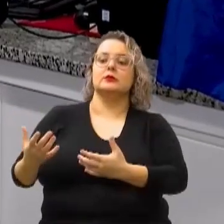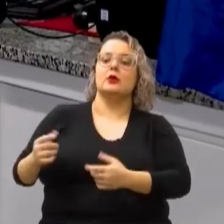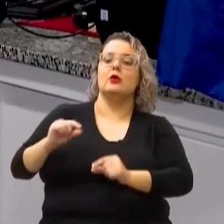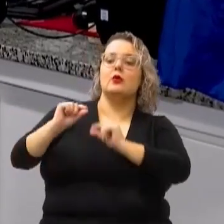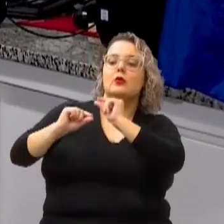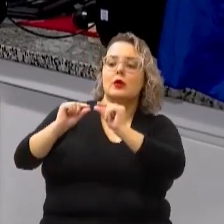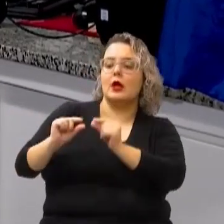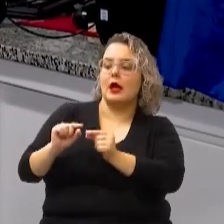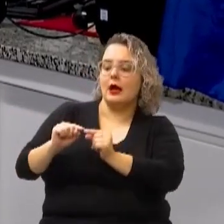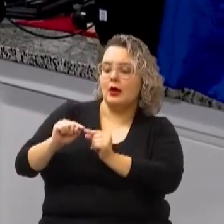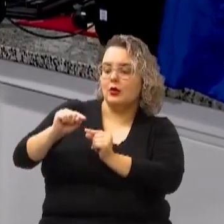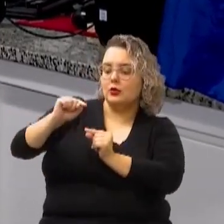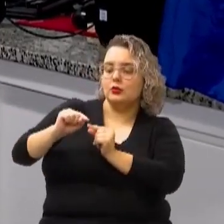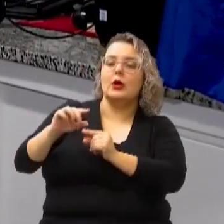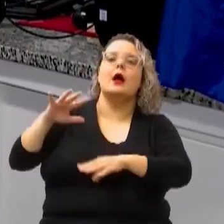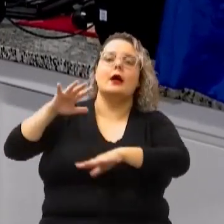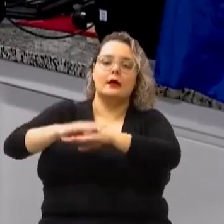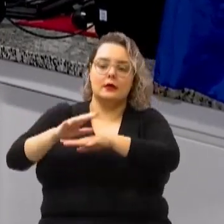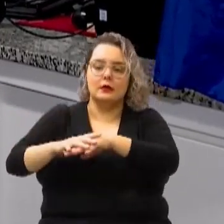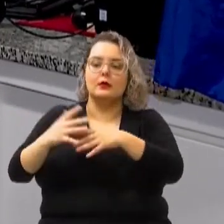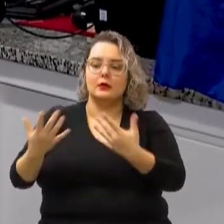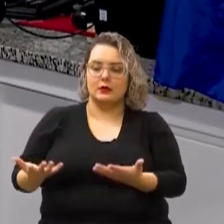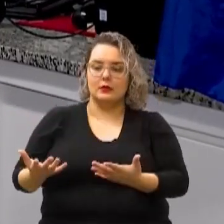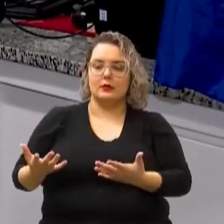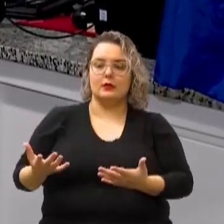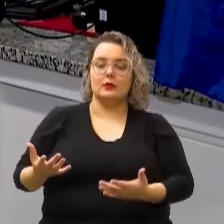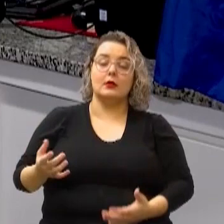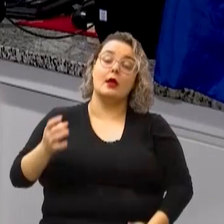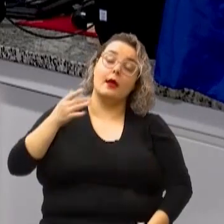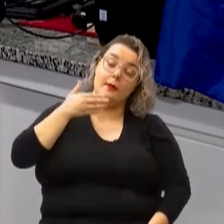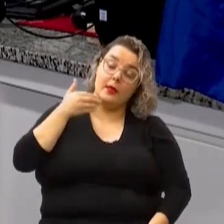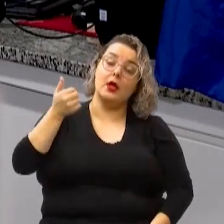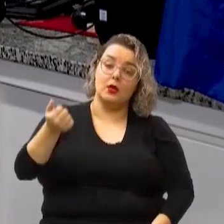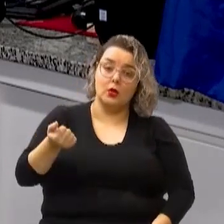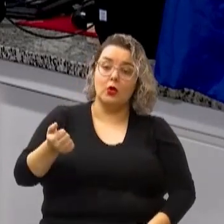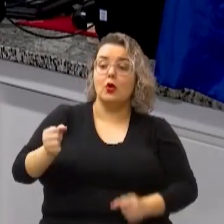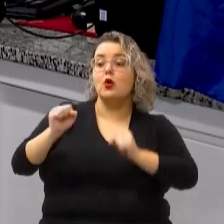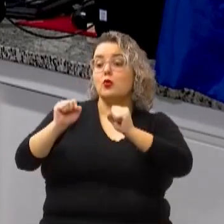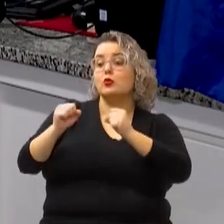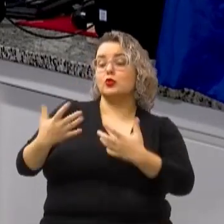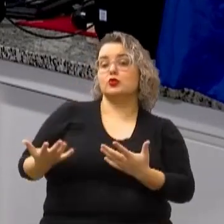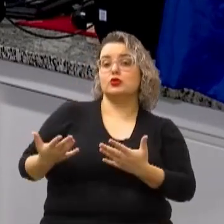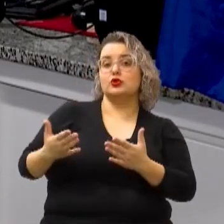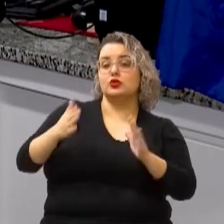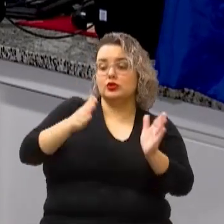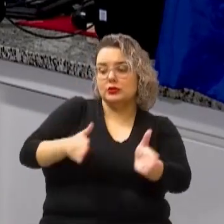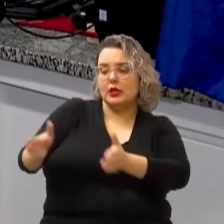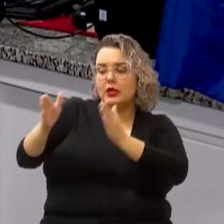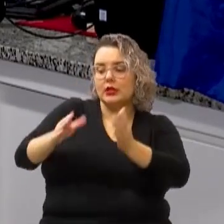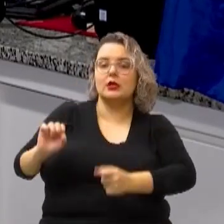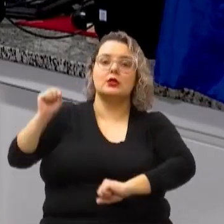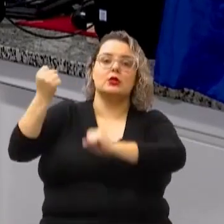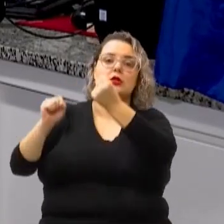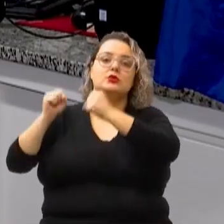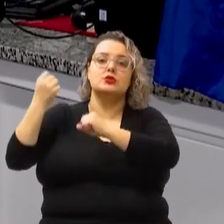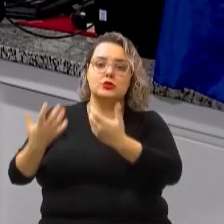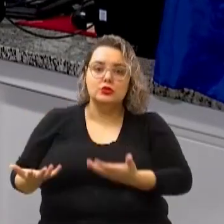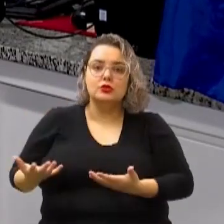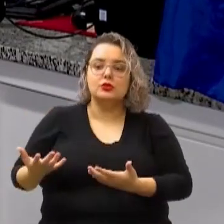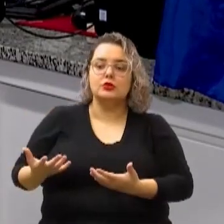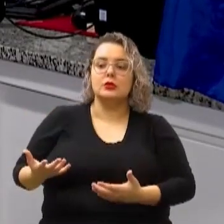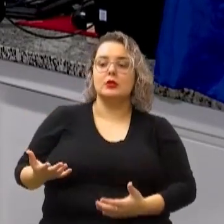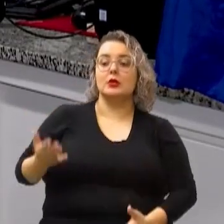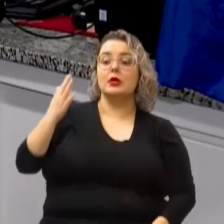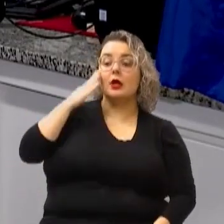quebrando o ovo para medir a altura, depois colocar na equação. Então, isso aqui é bem mais viável, que eu poderia aplicar numa linha de processo na indústria.